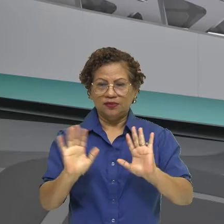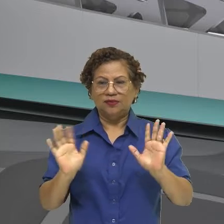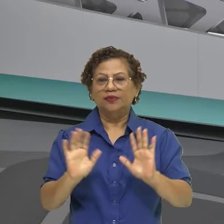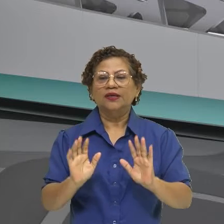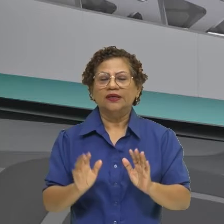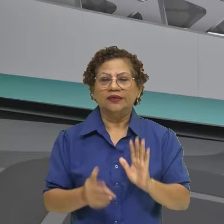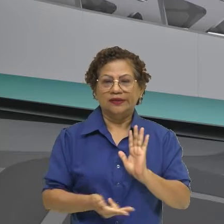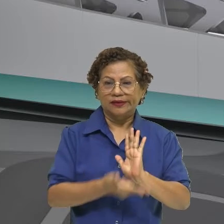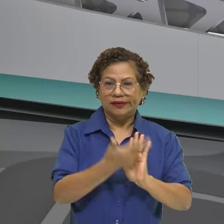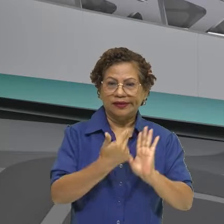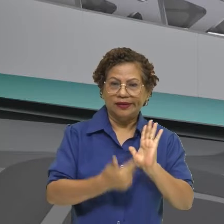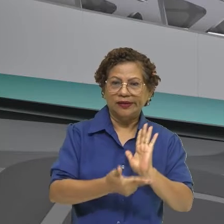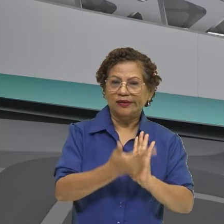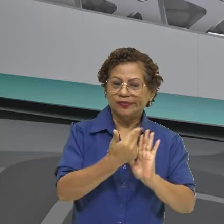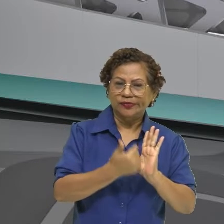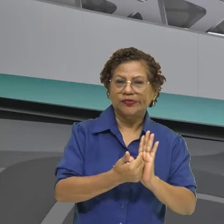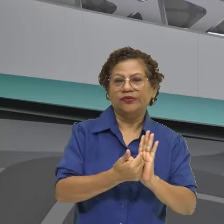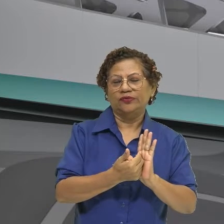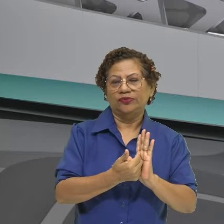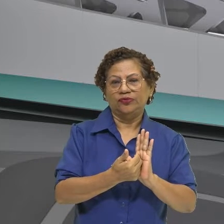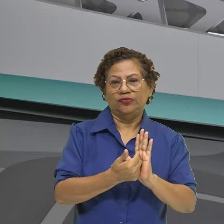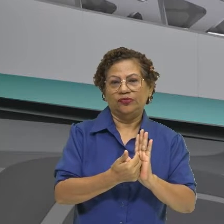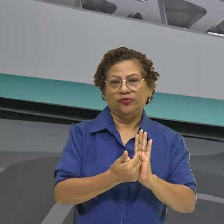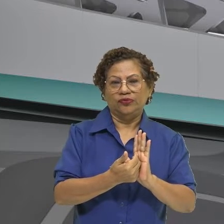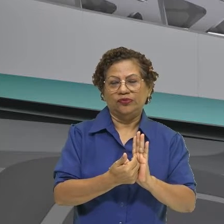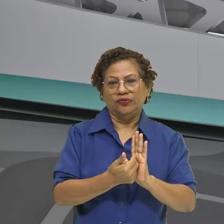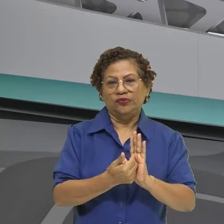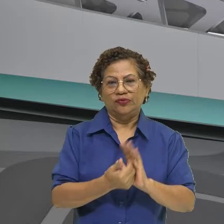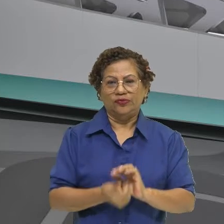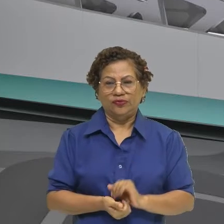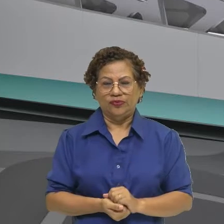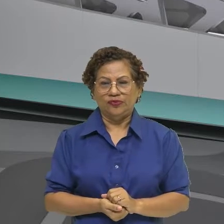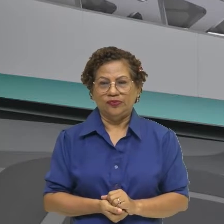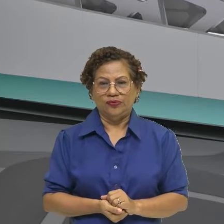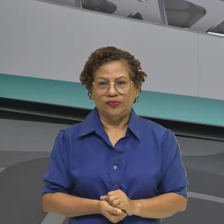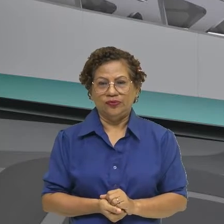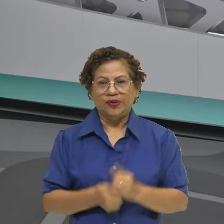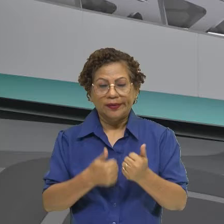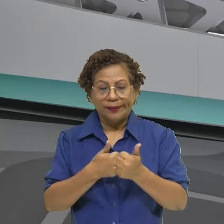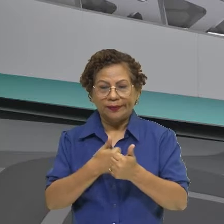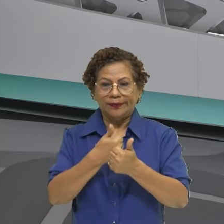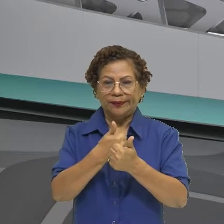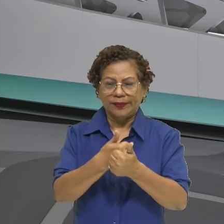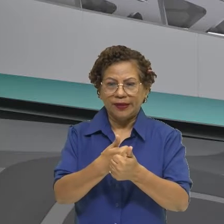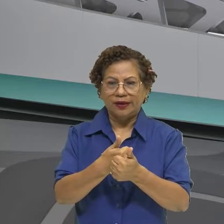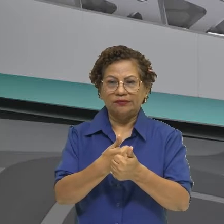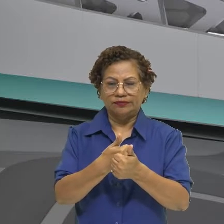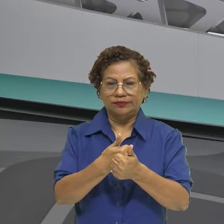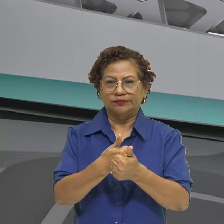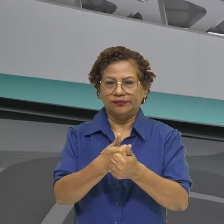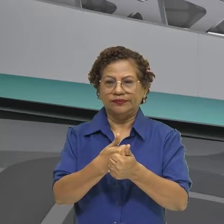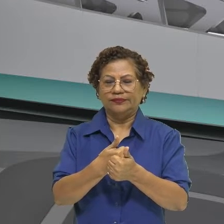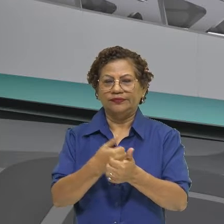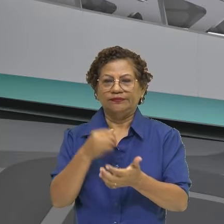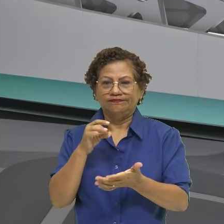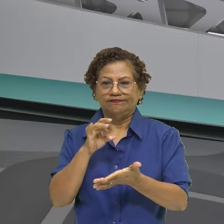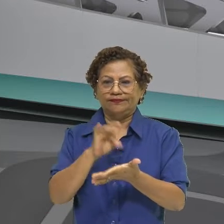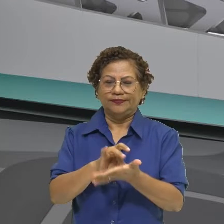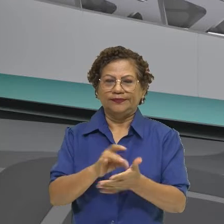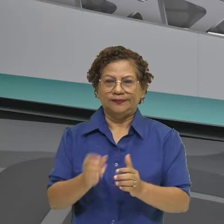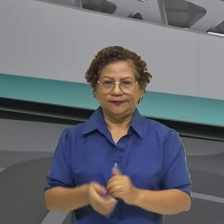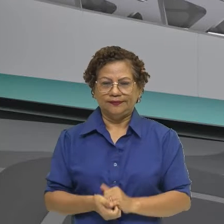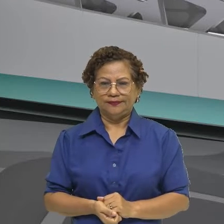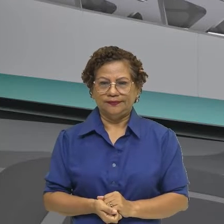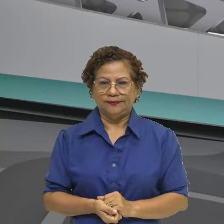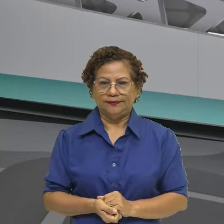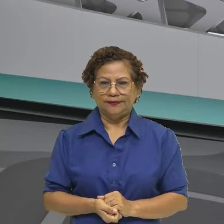certo? Esquemática, mas sim ela tenta se aproximar o mais próximo da realidade. Então, no Paleolítico Inferior,